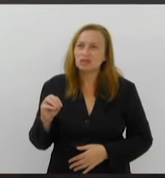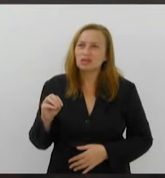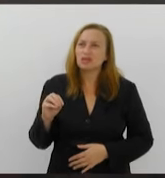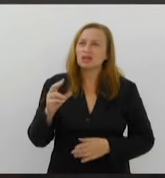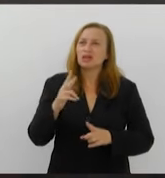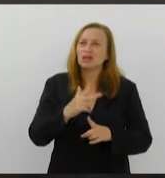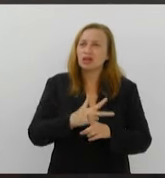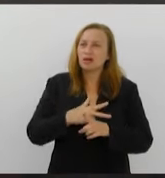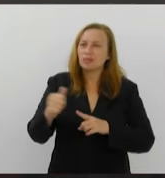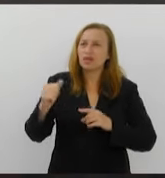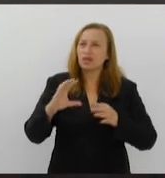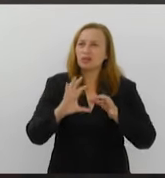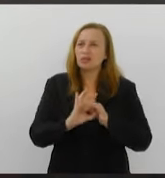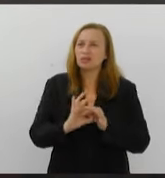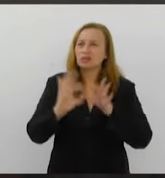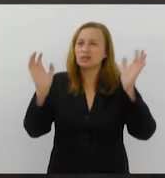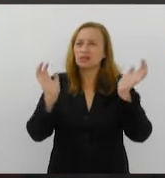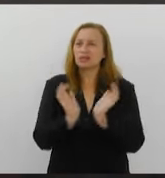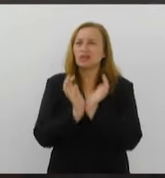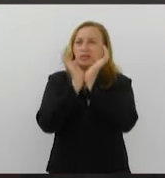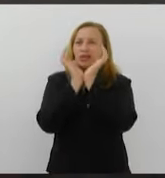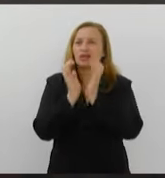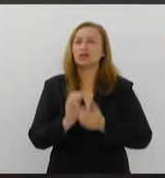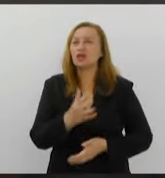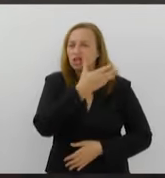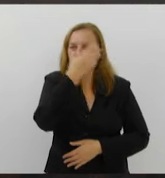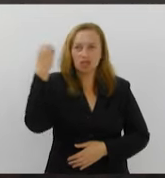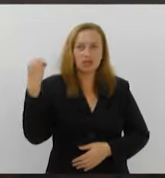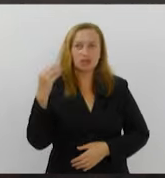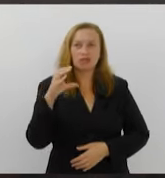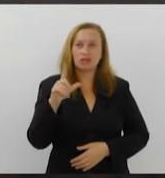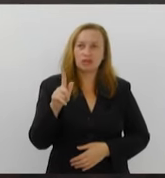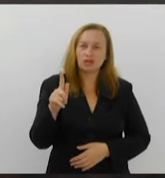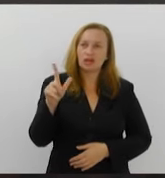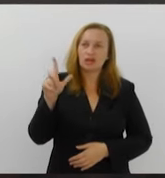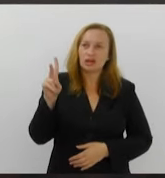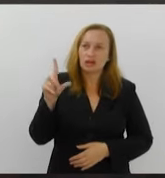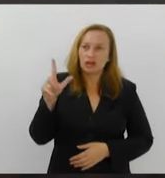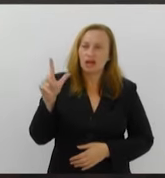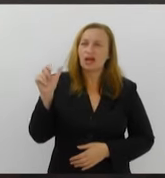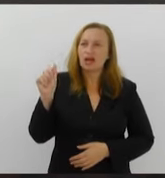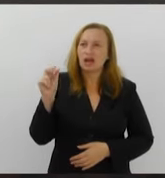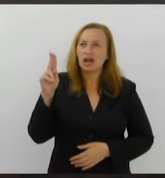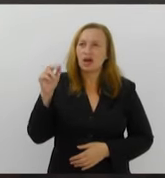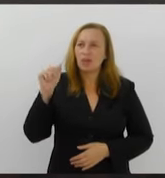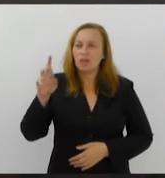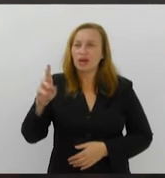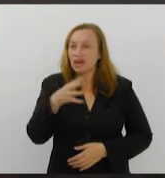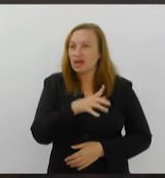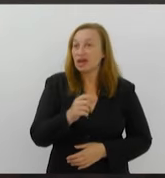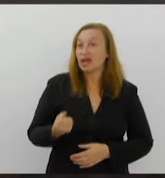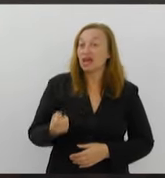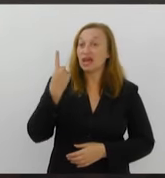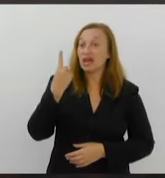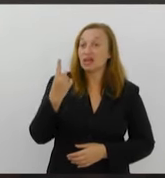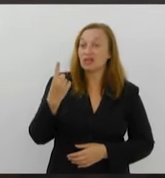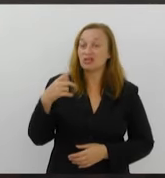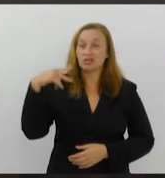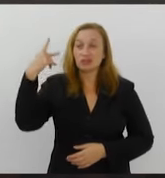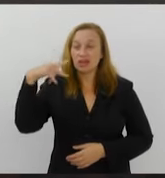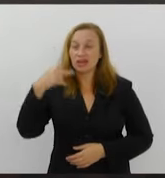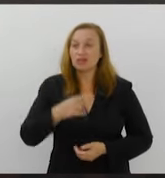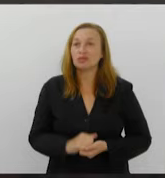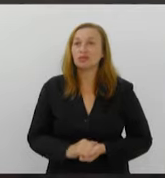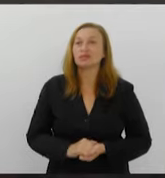Libertadora, seja bem-vindo. O senhor esqueceu do Glauber, ex-vereador Glauber. Vamos lembrar, você já está lembrando